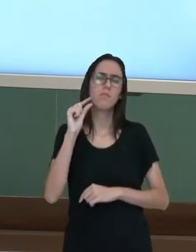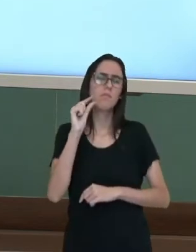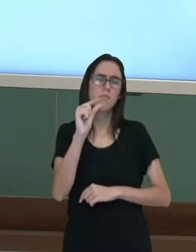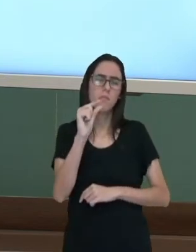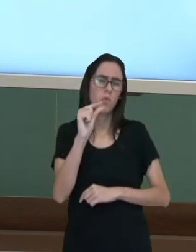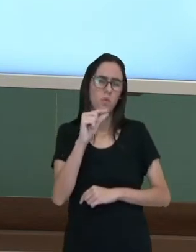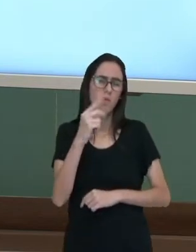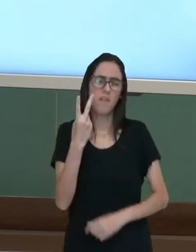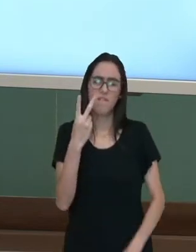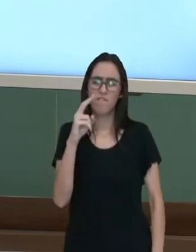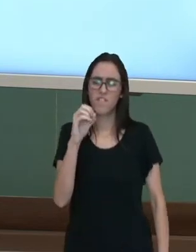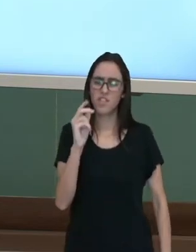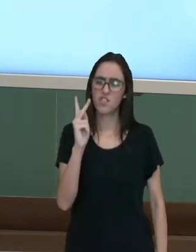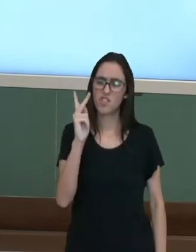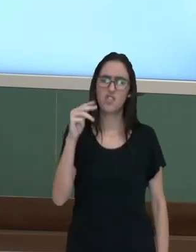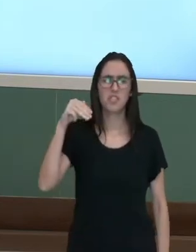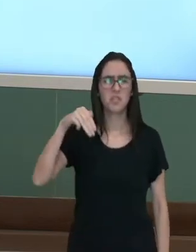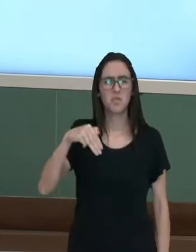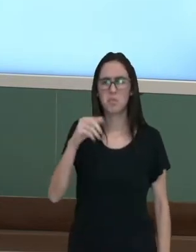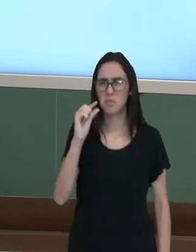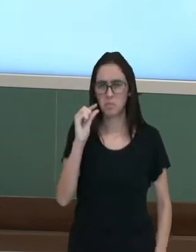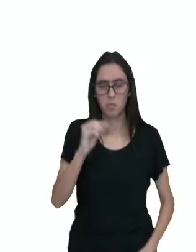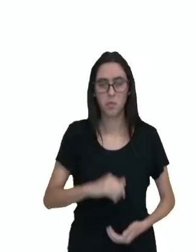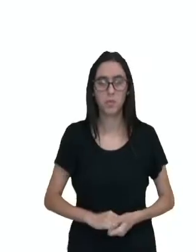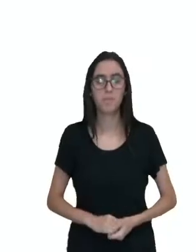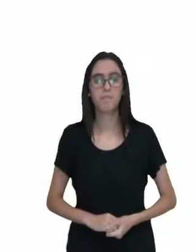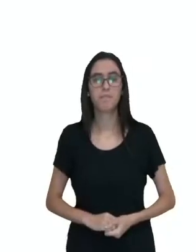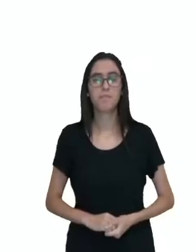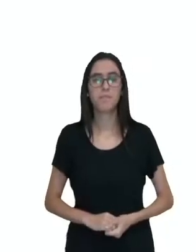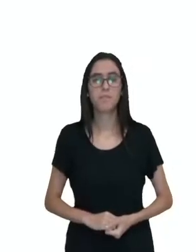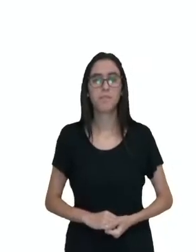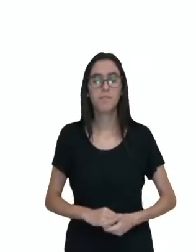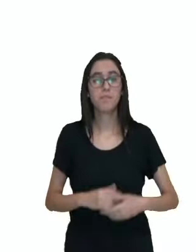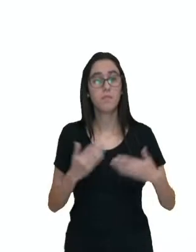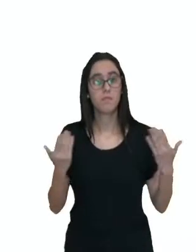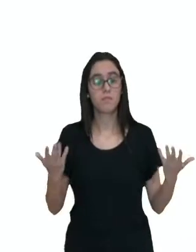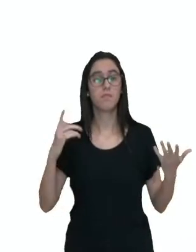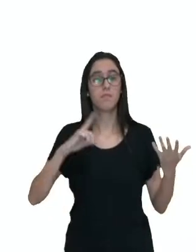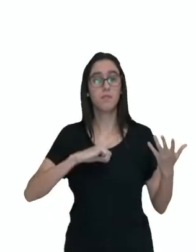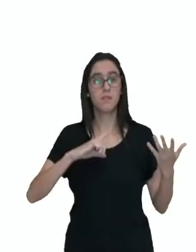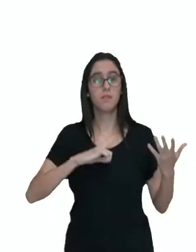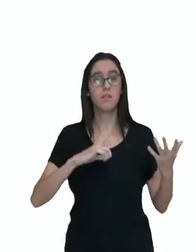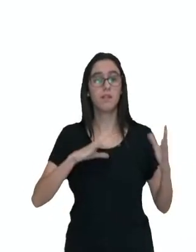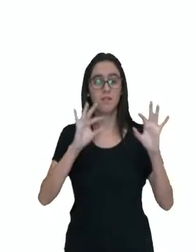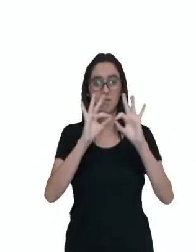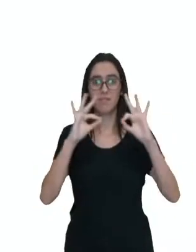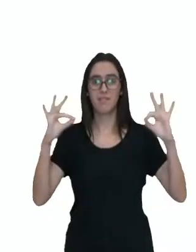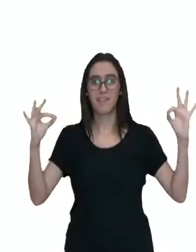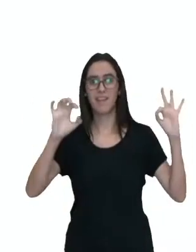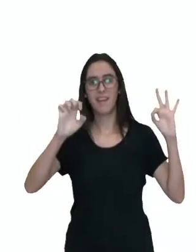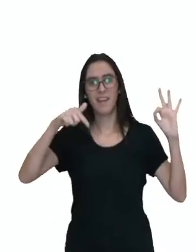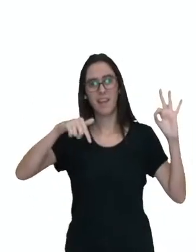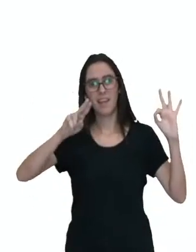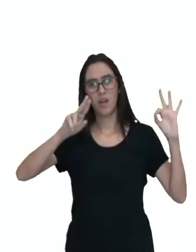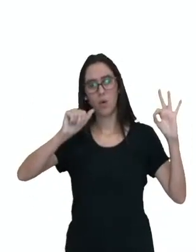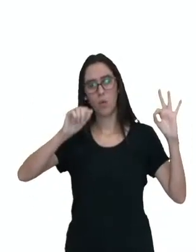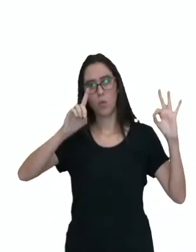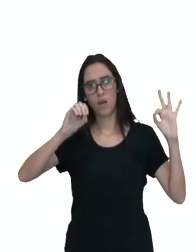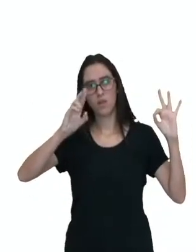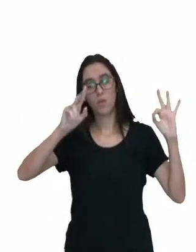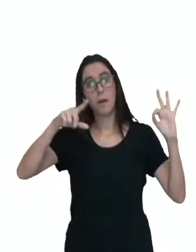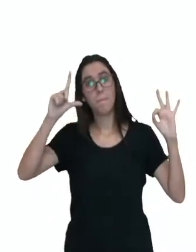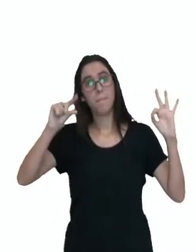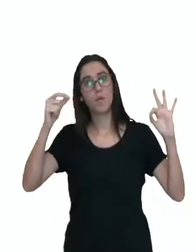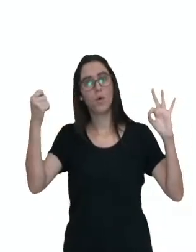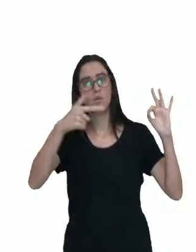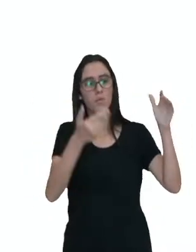é praticamente nada comparado com 6.000. A aceleração da gravidade equatorial é menor que a medida nos polos, reduzindo em cerca